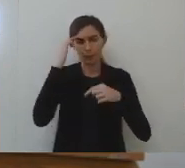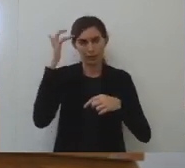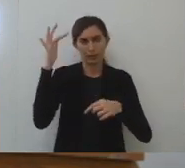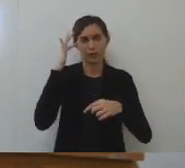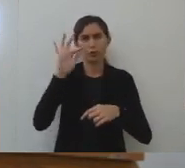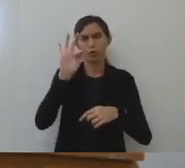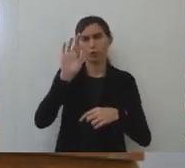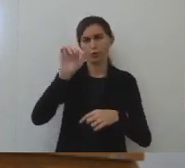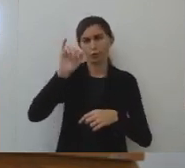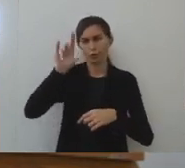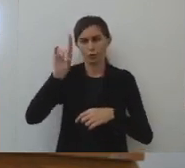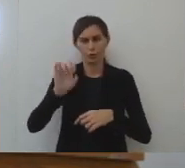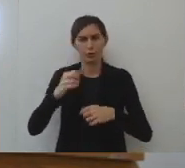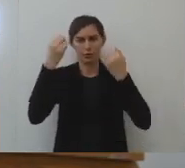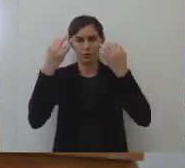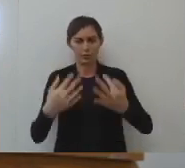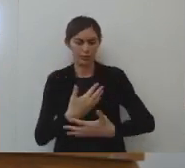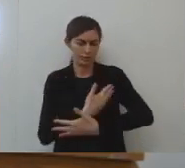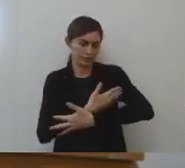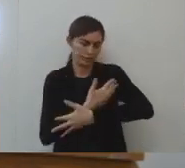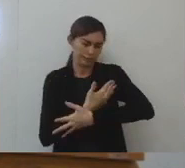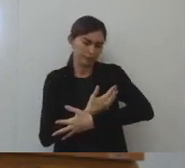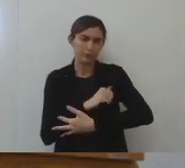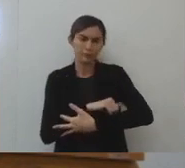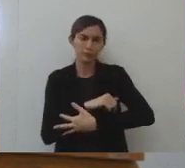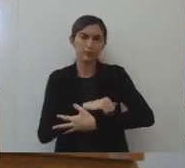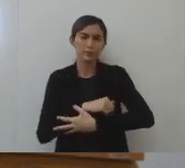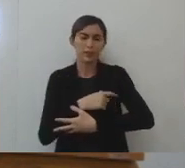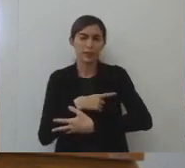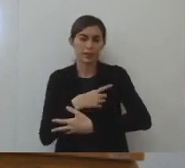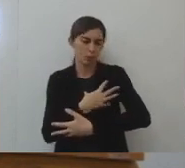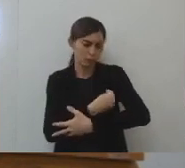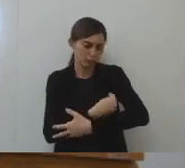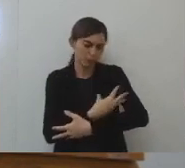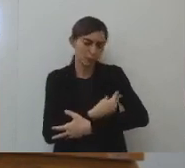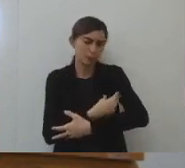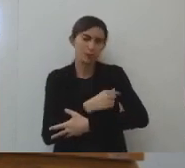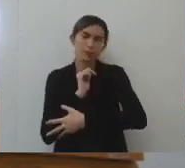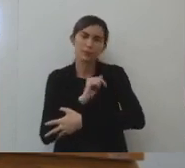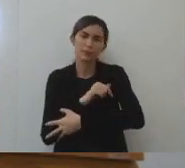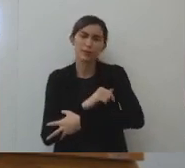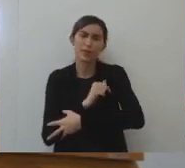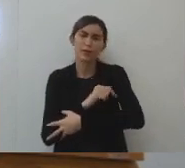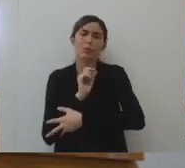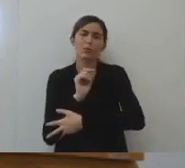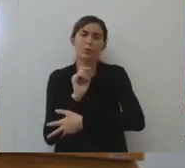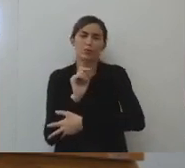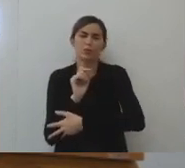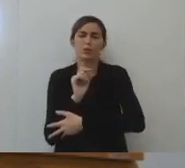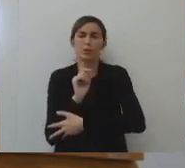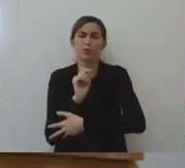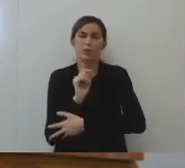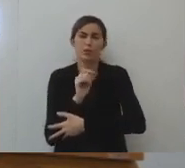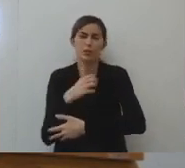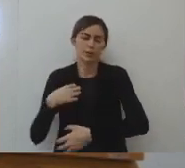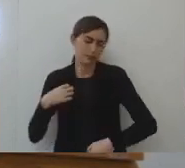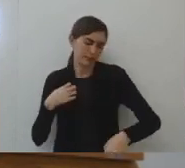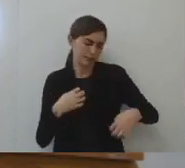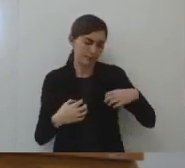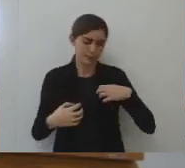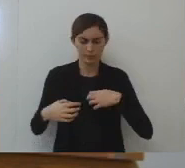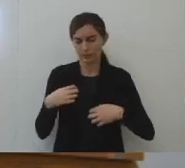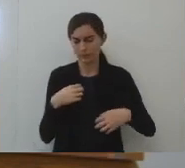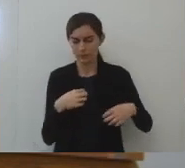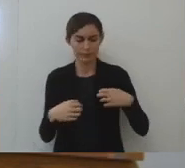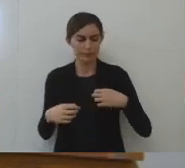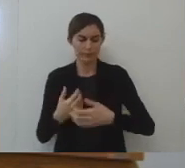Freud, que ele vai dizer que essas crianças, quando elas estão no peito, elas geram uma ansiedade